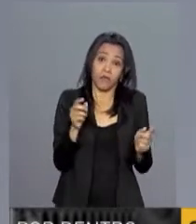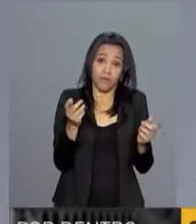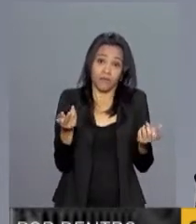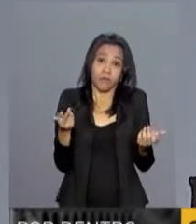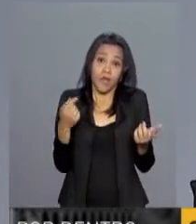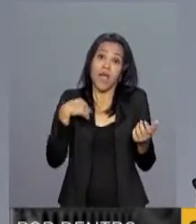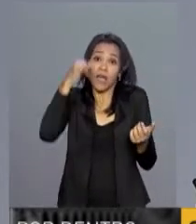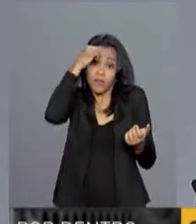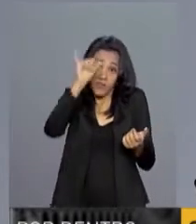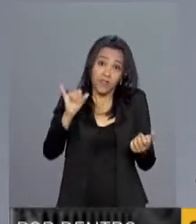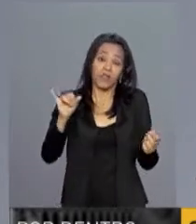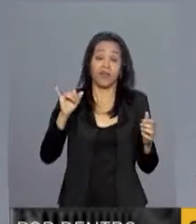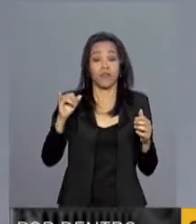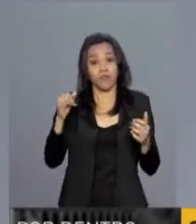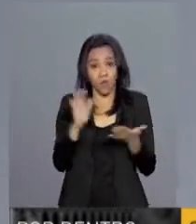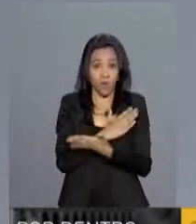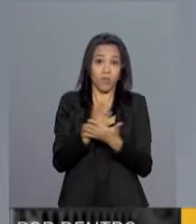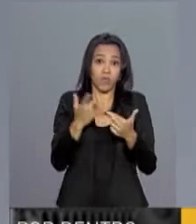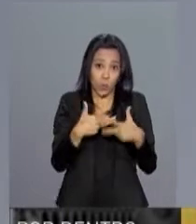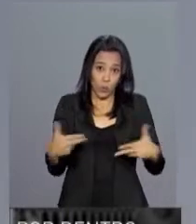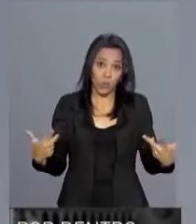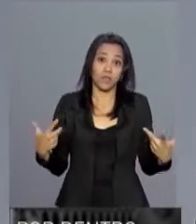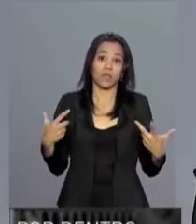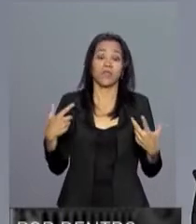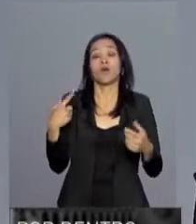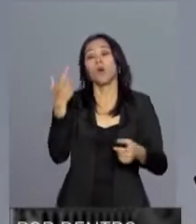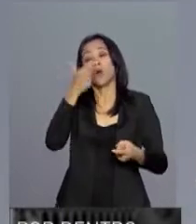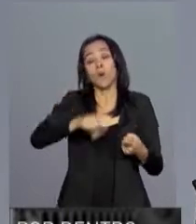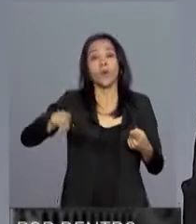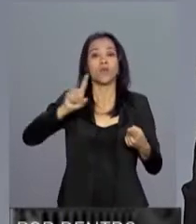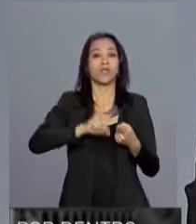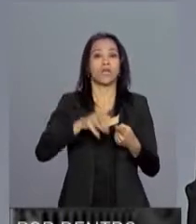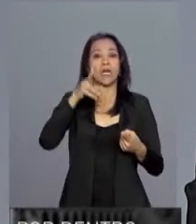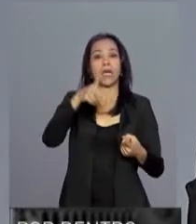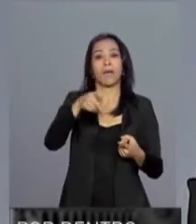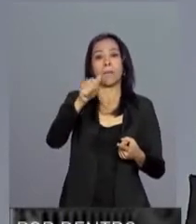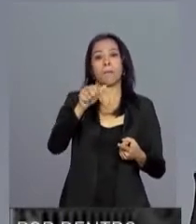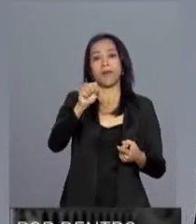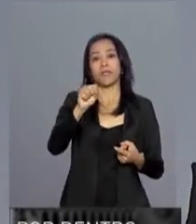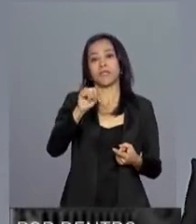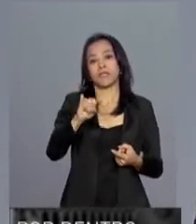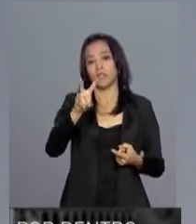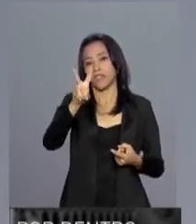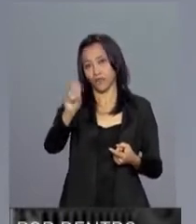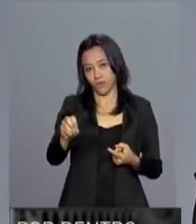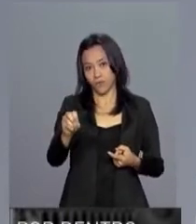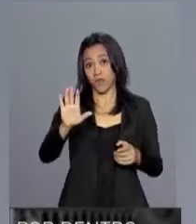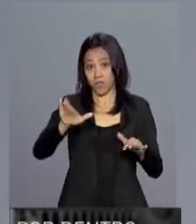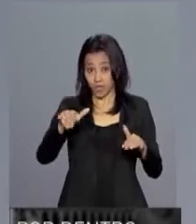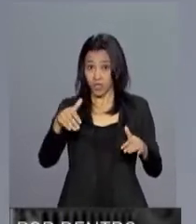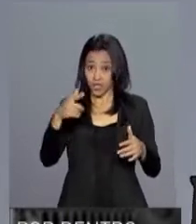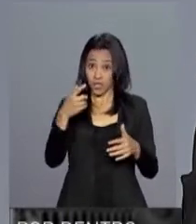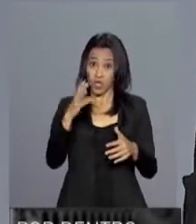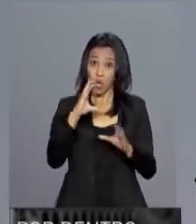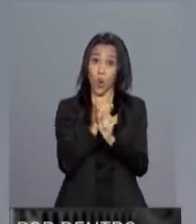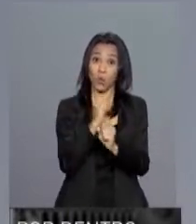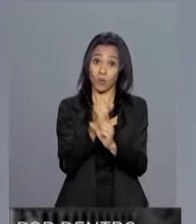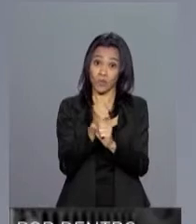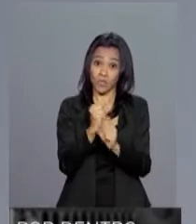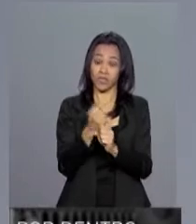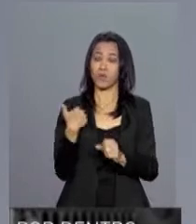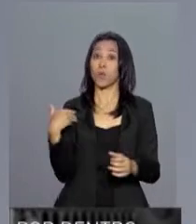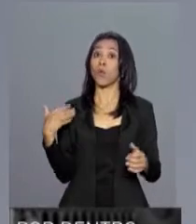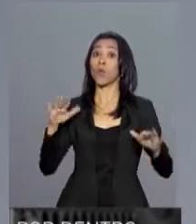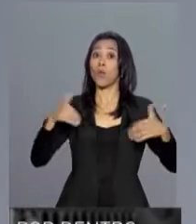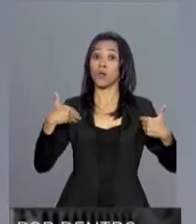estamos enfrentando o passivo é de prestações de contas quer dizer quando eu entrei no ministério havia 20